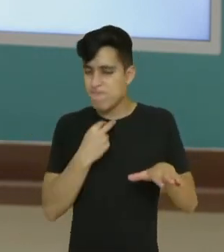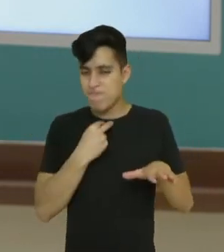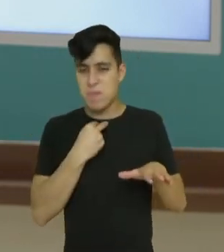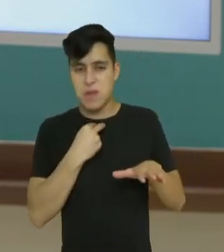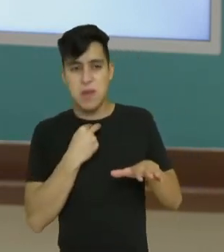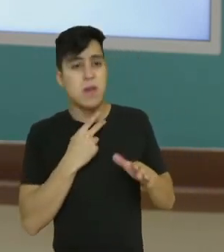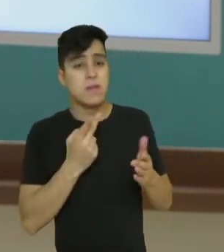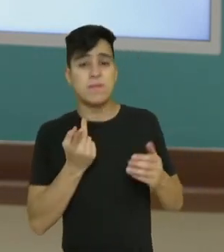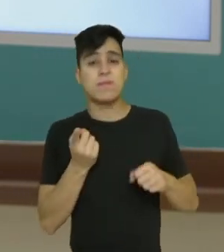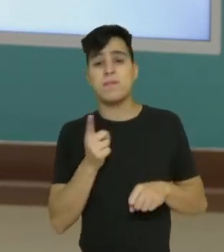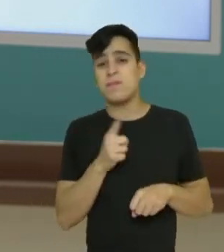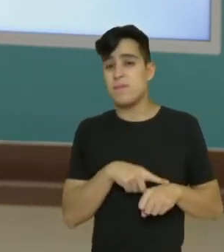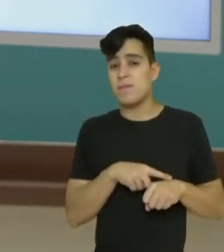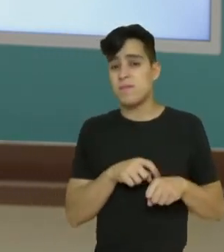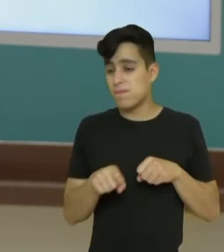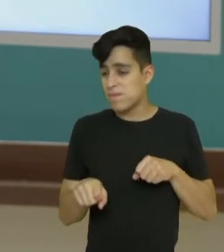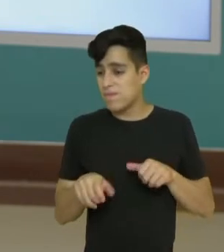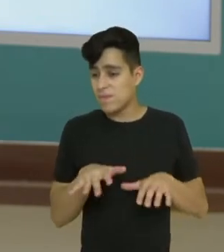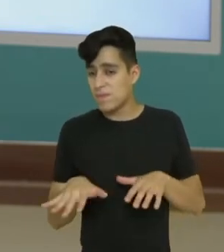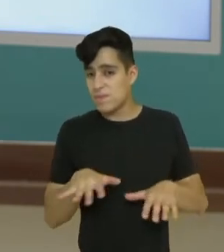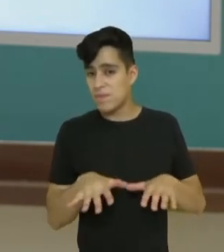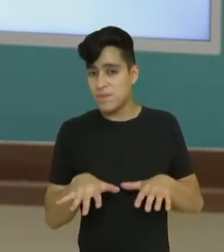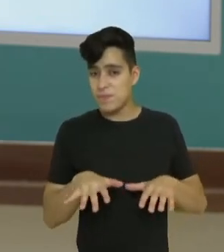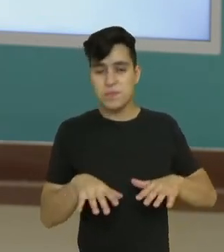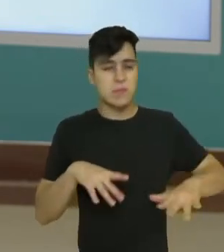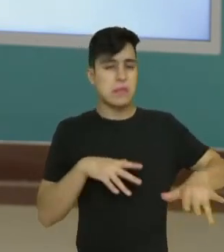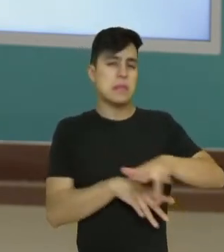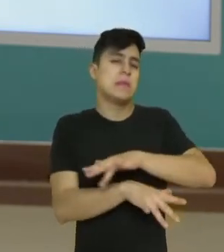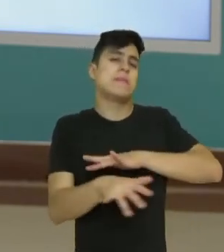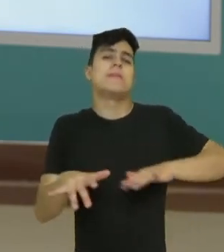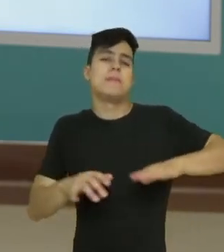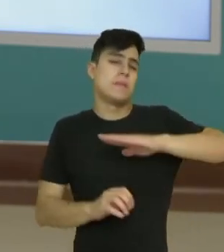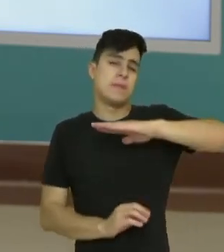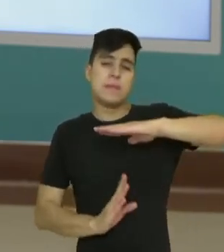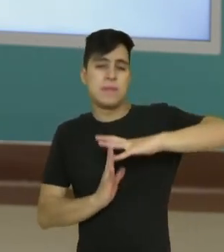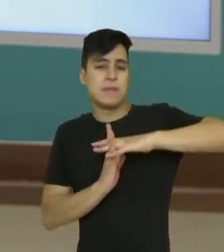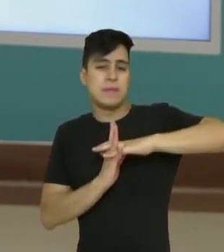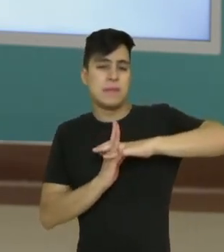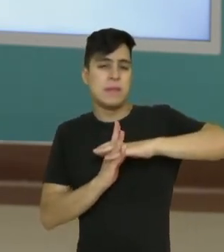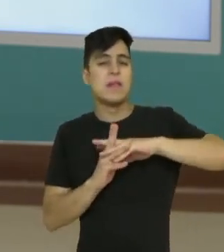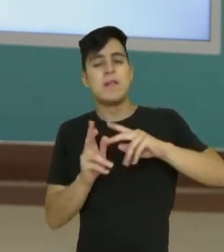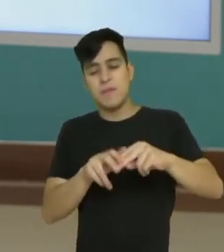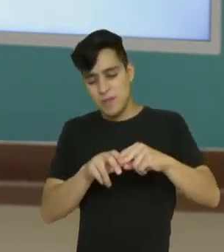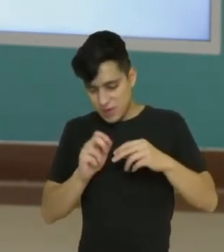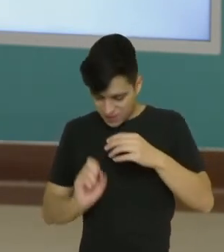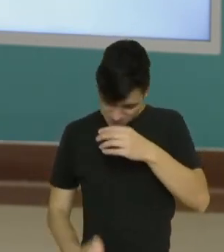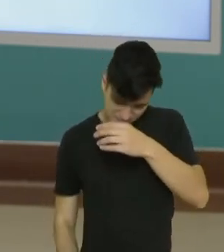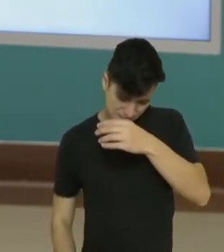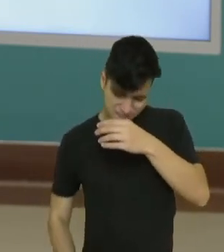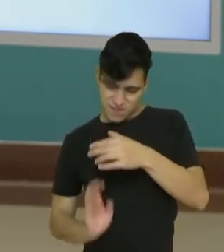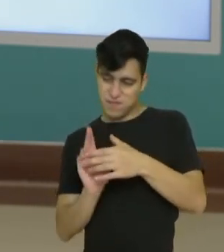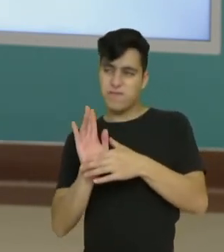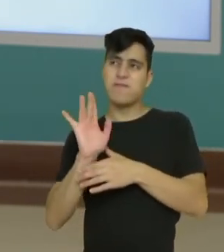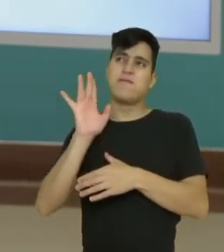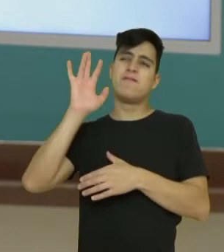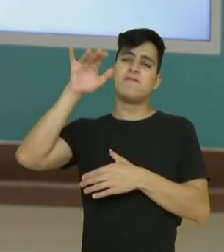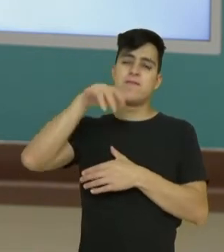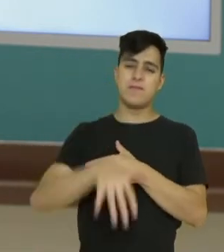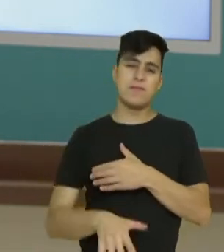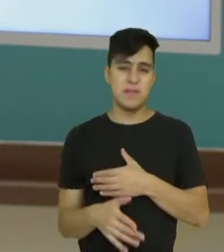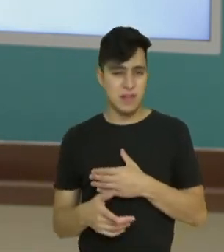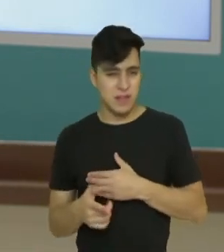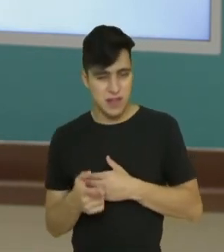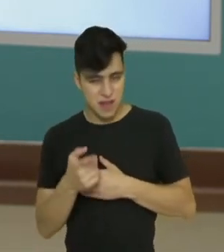que de repente pode ter um tremor de terra e aconteça um momento que ele saia. Por isso que ele sai com grande velocidade. Vamos